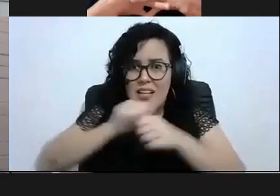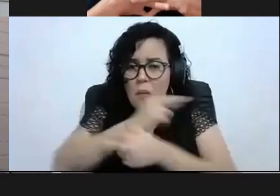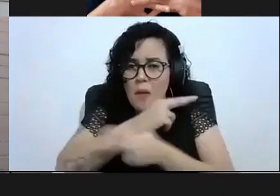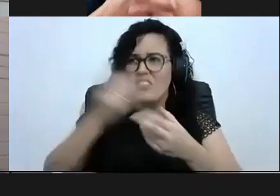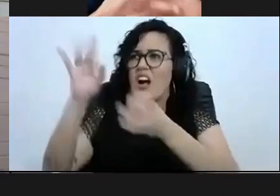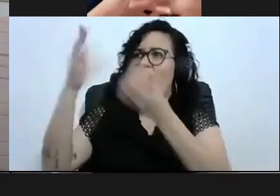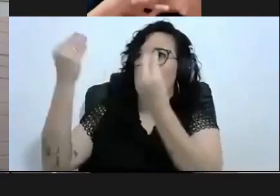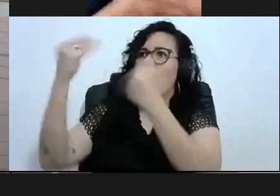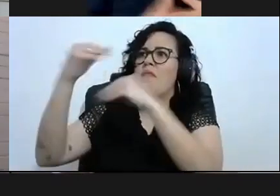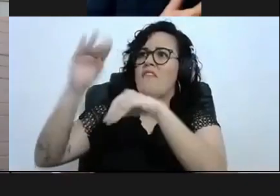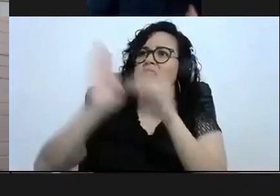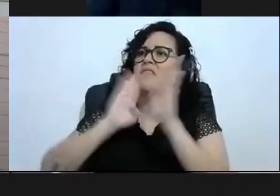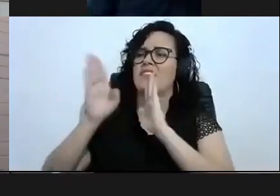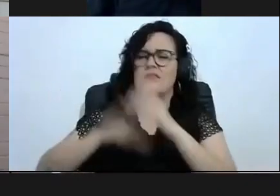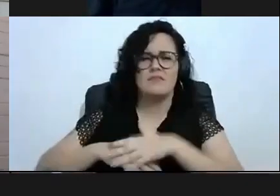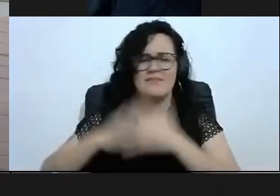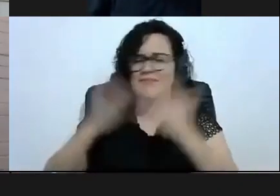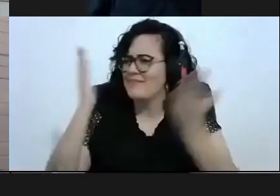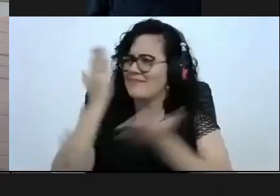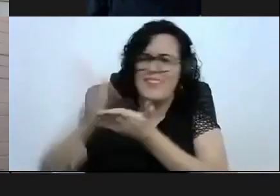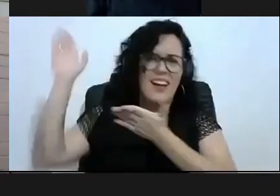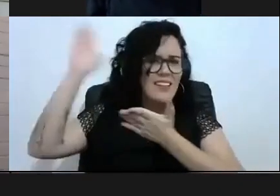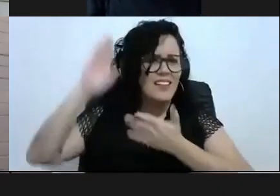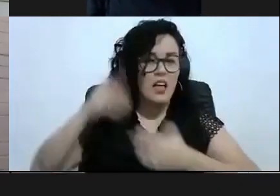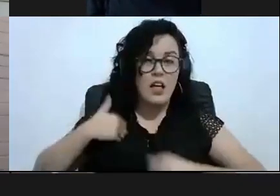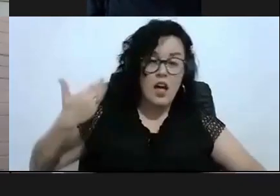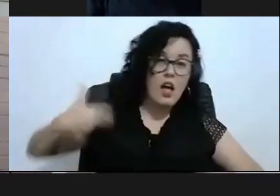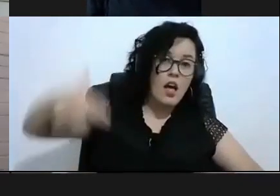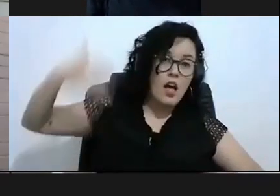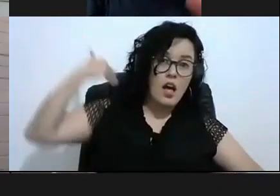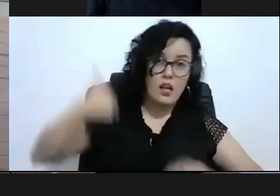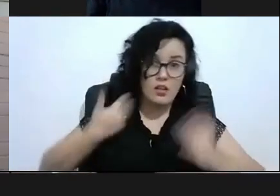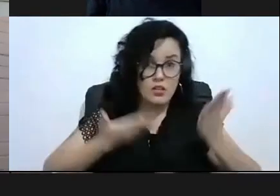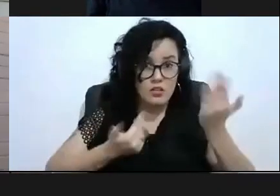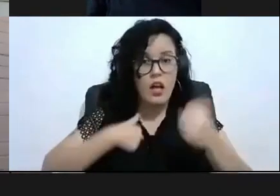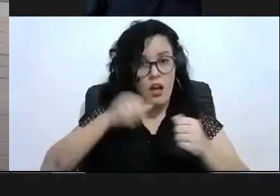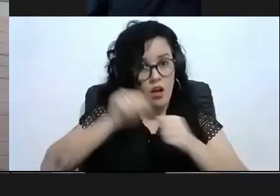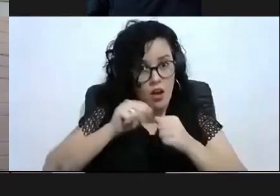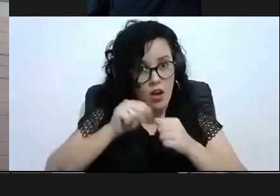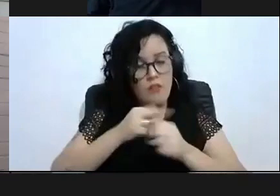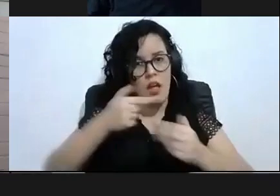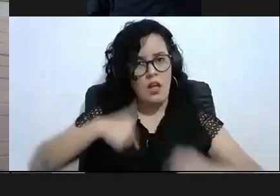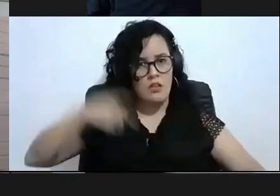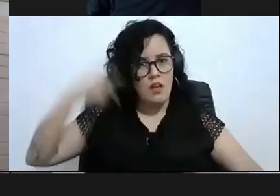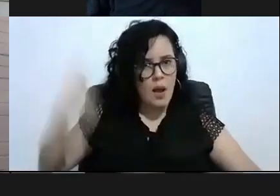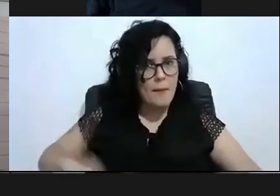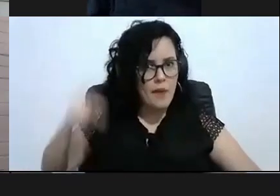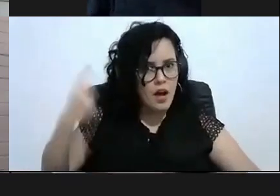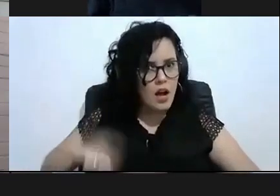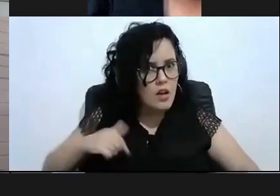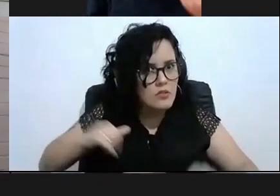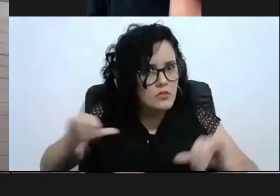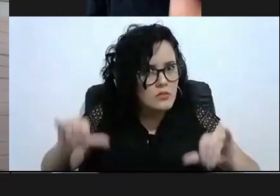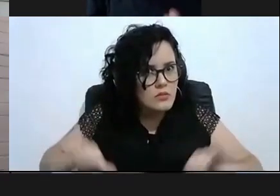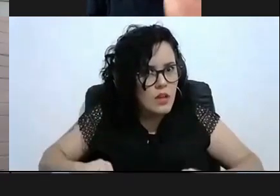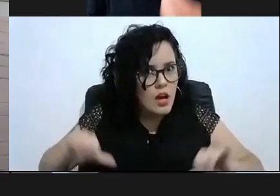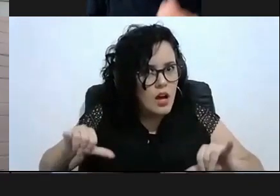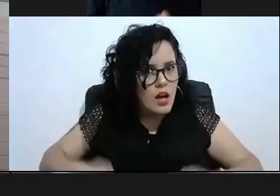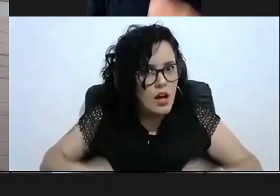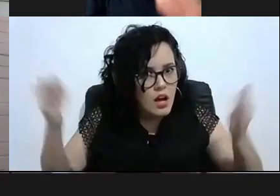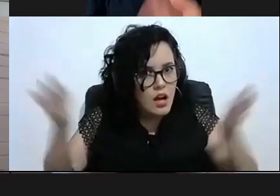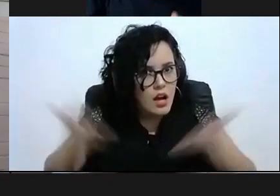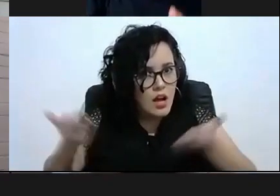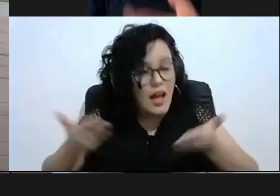minha geração, quando eu fui jovem, fiz muita coisa. Apanhei, eu fiz um monte de coisa. Hoje eu sou uma mulher